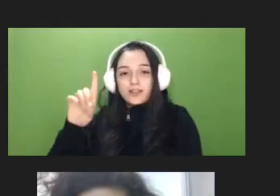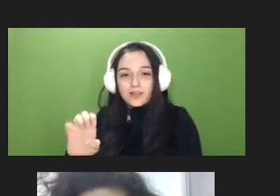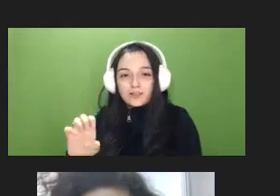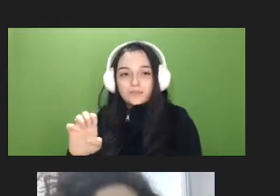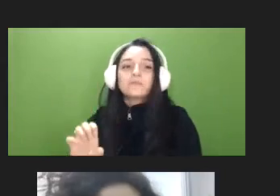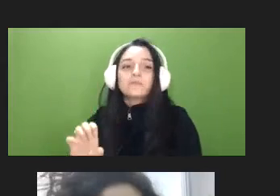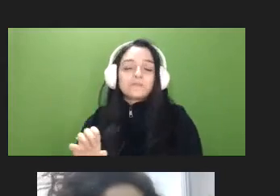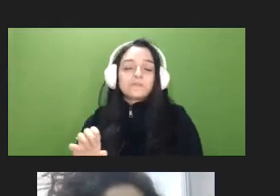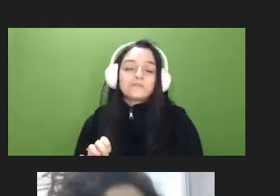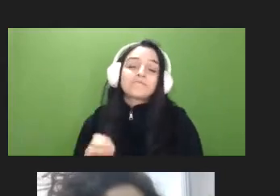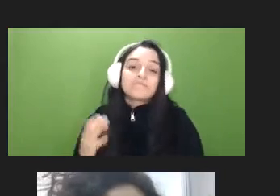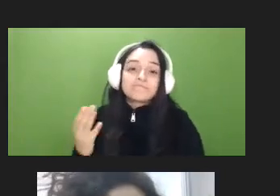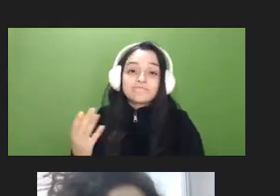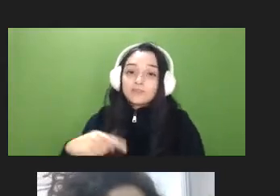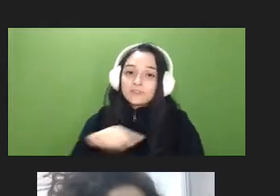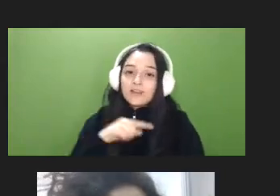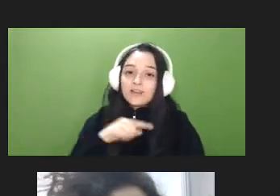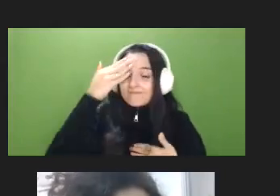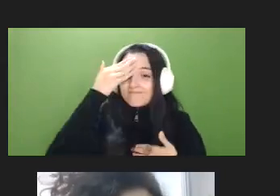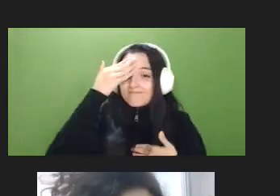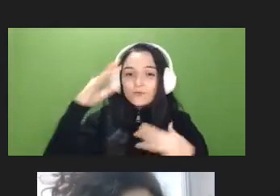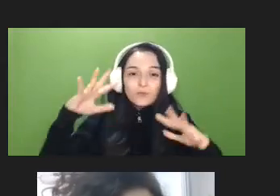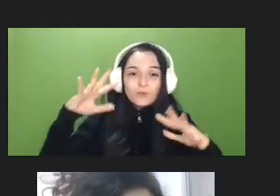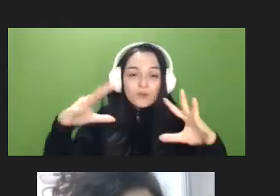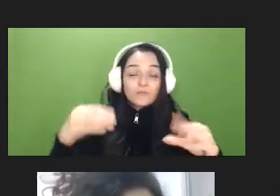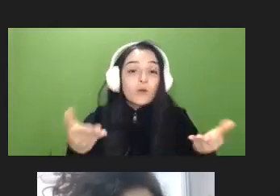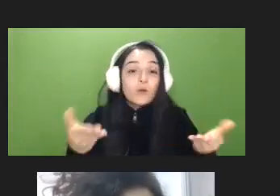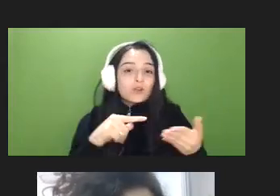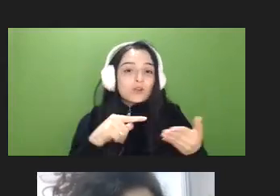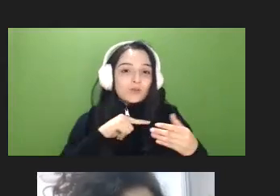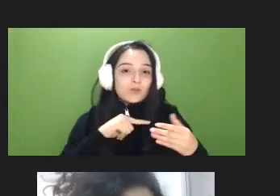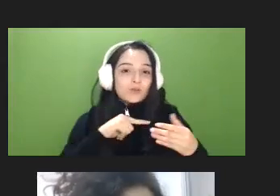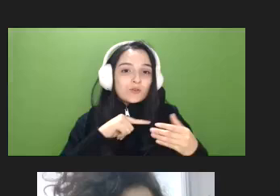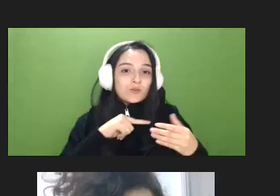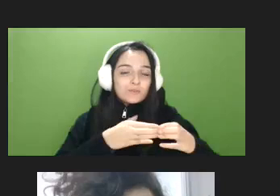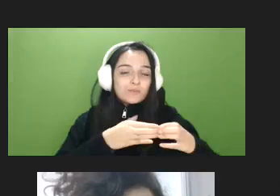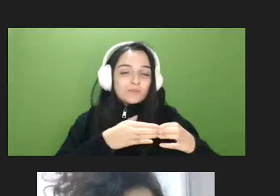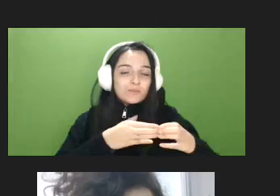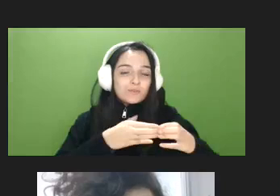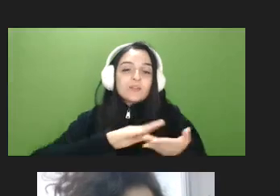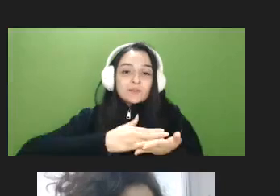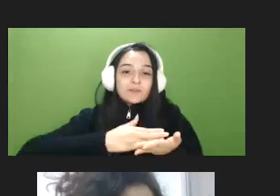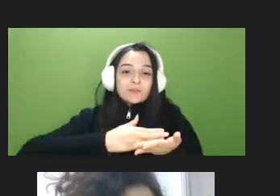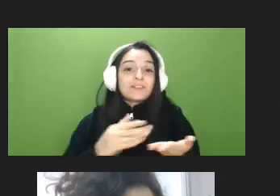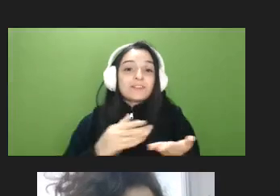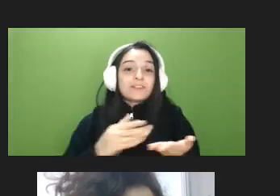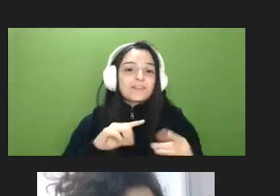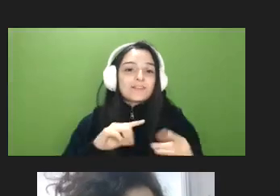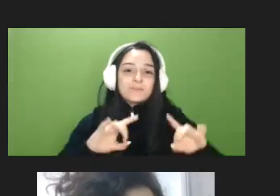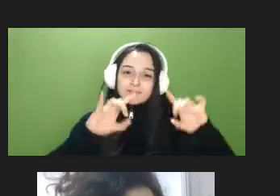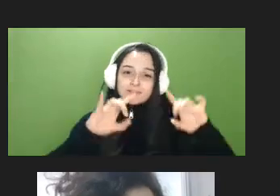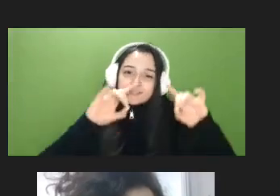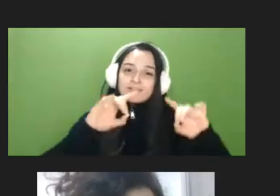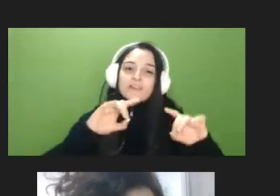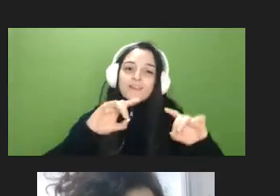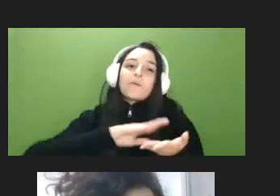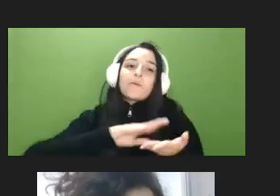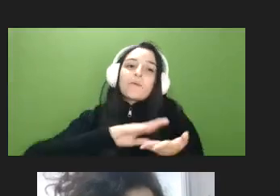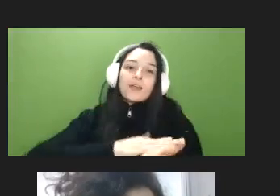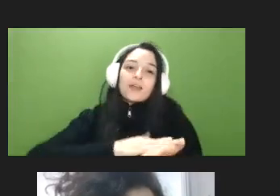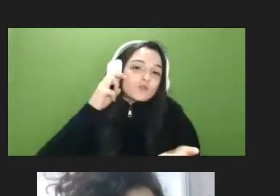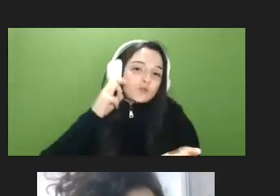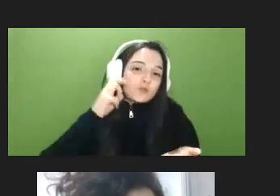tem como equipe de interpretação a Vitória, o Joab e a Laís, né, que são integrantes aí